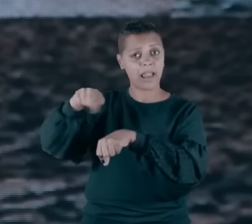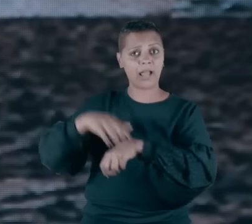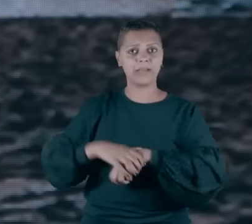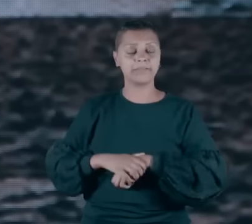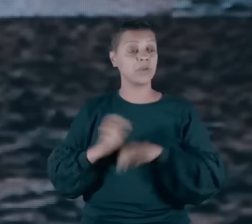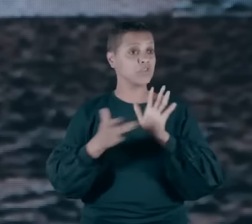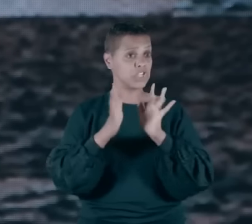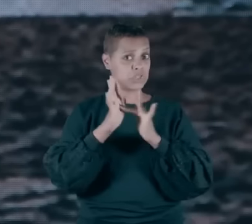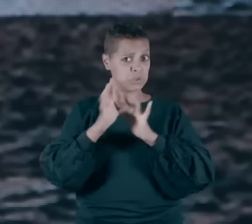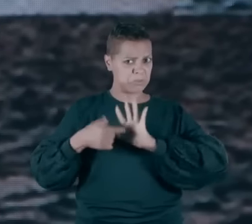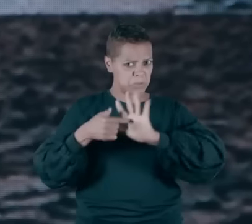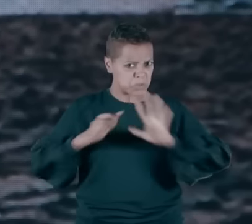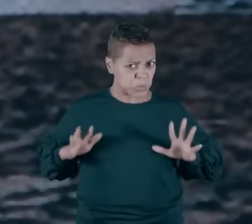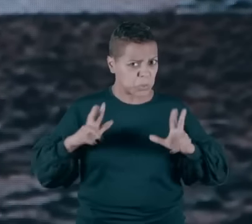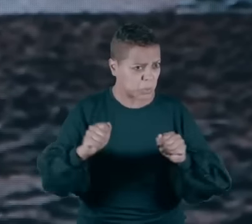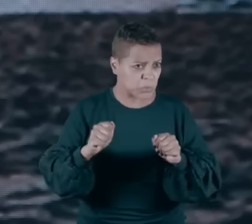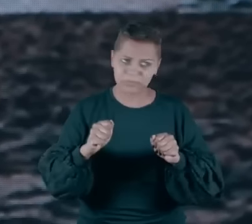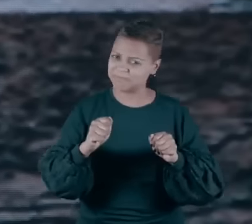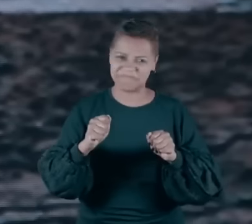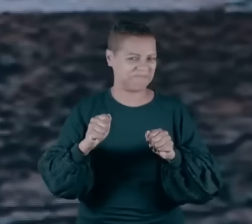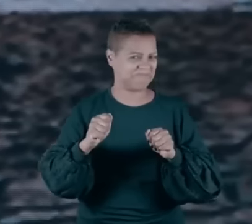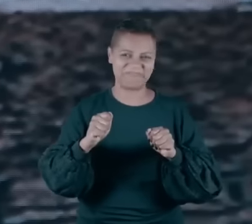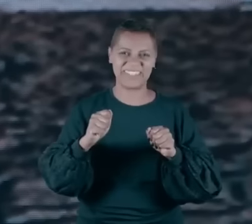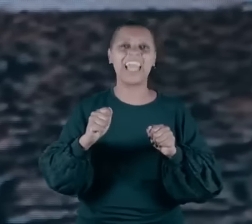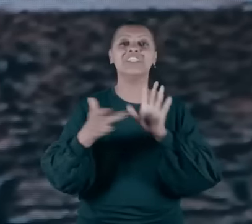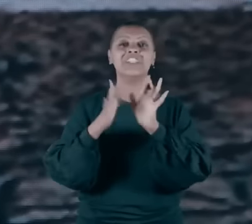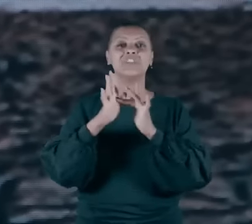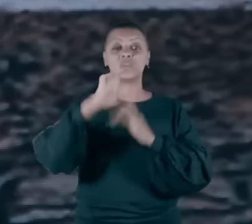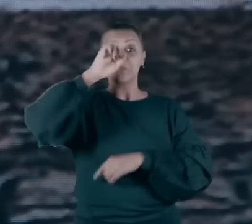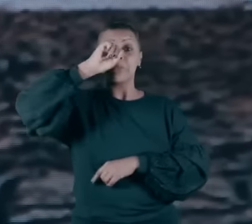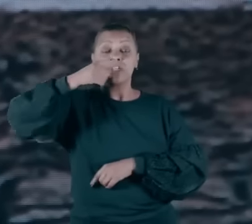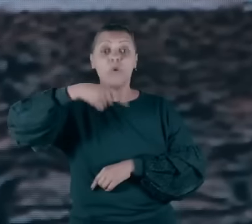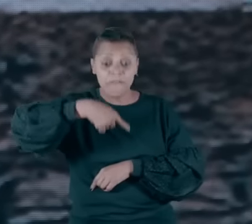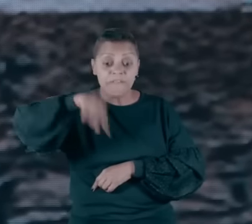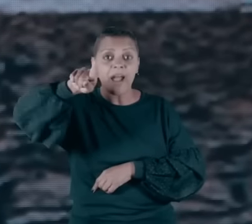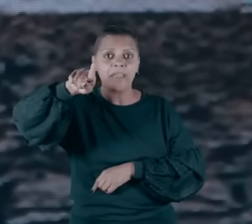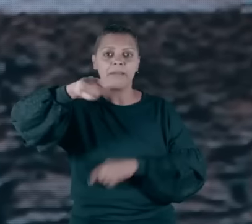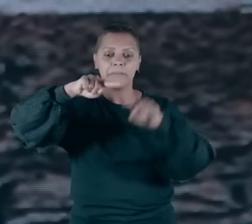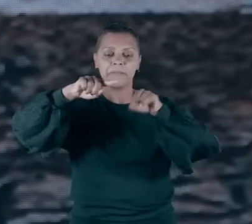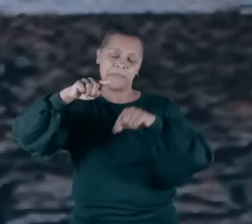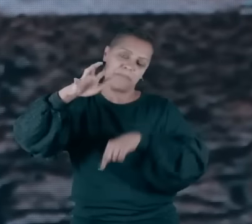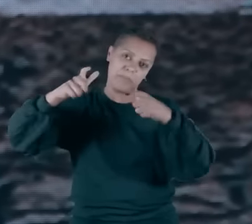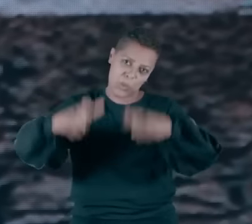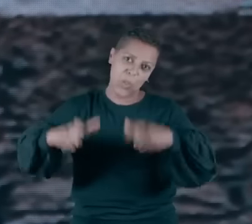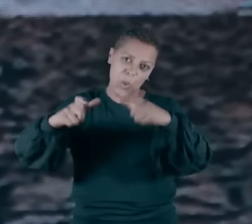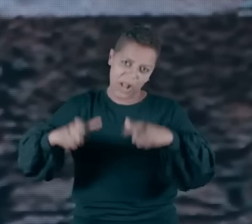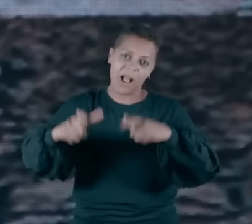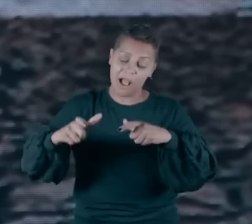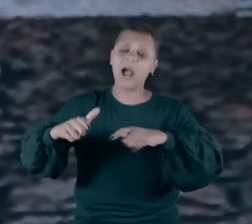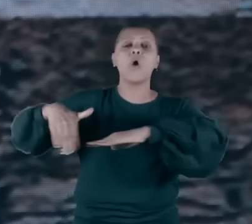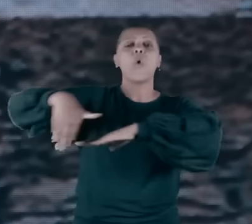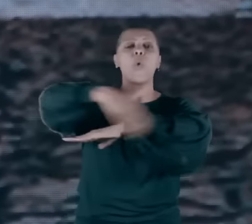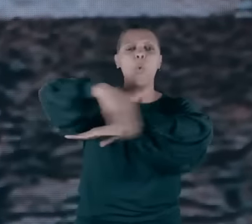Jesus revelou tudo não deu o primeiro comando Vá para damasco e lá vá até a rua é